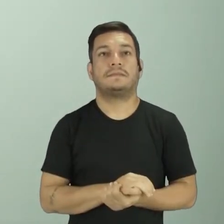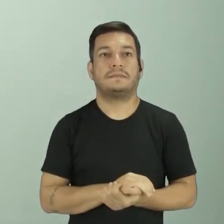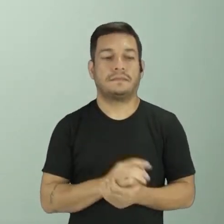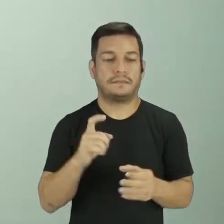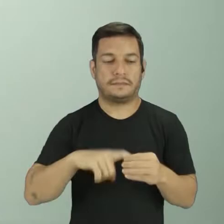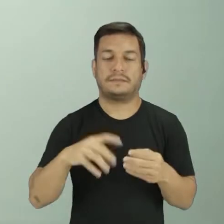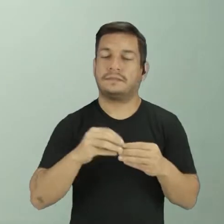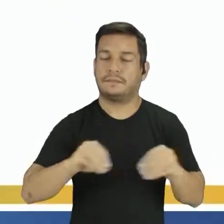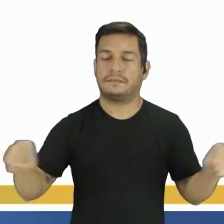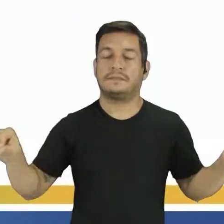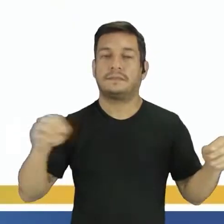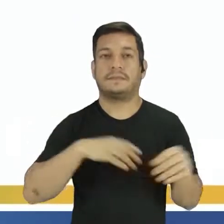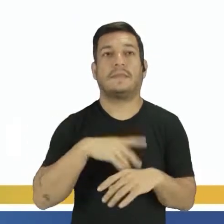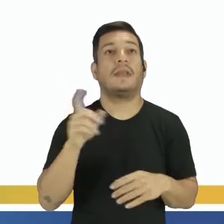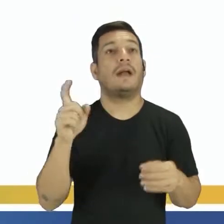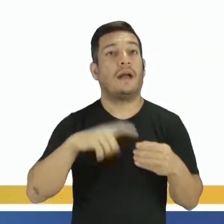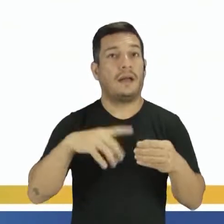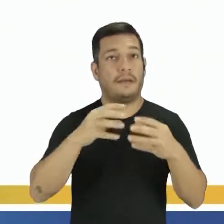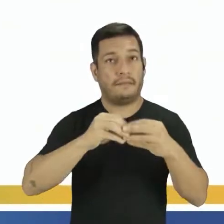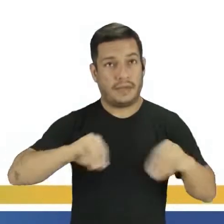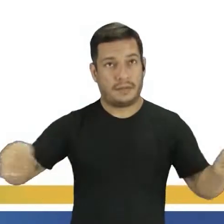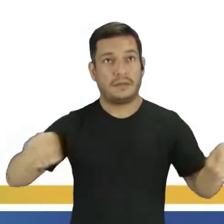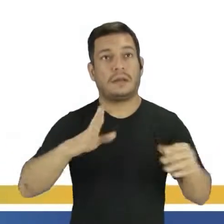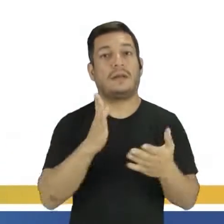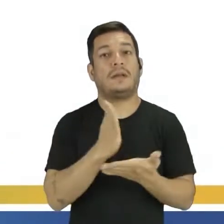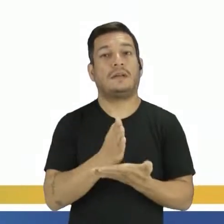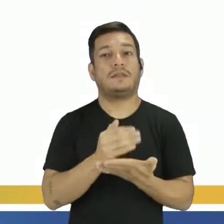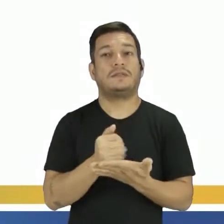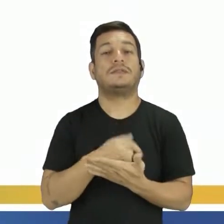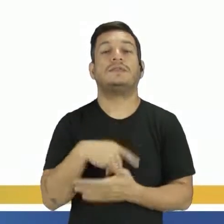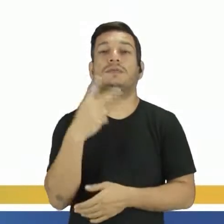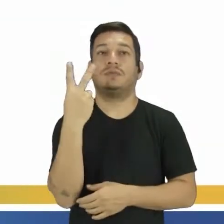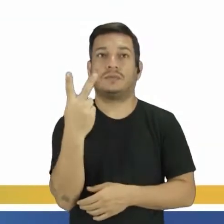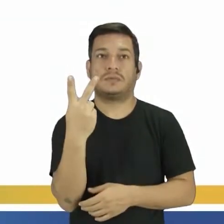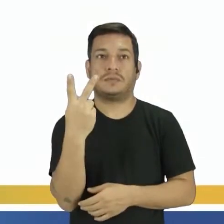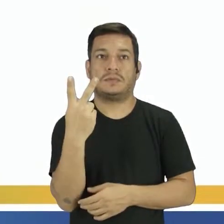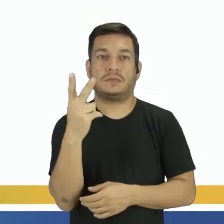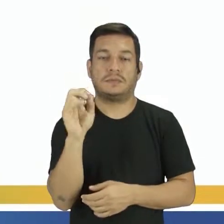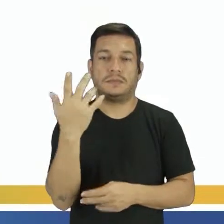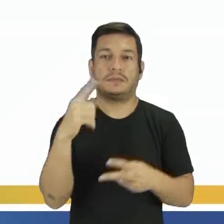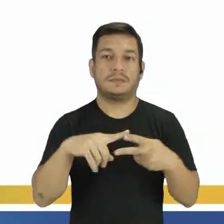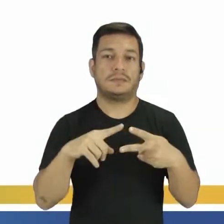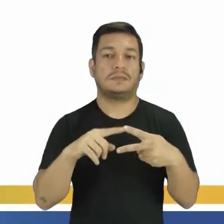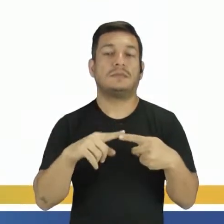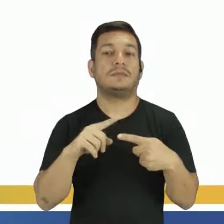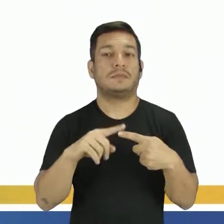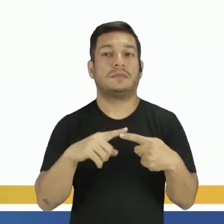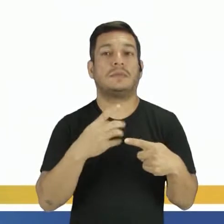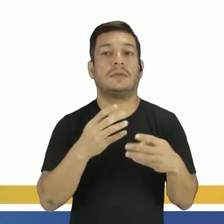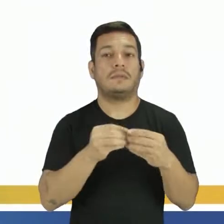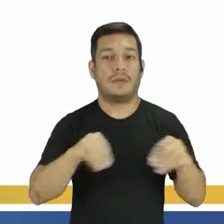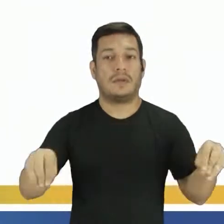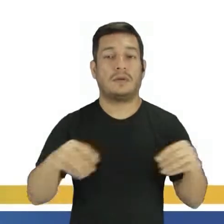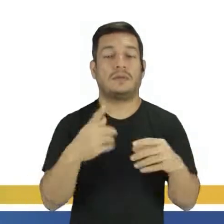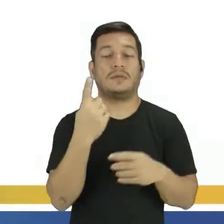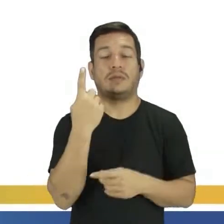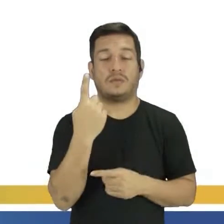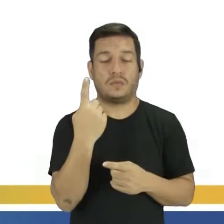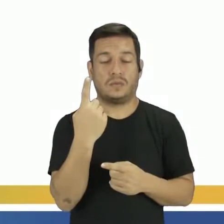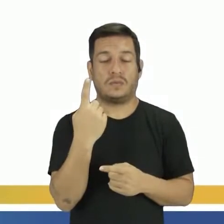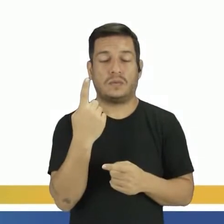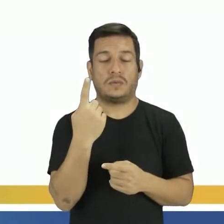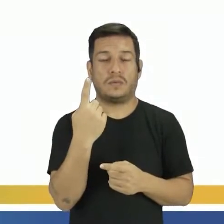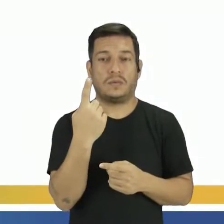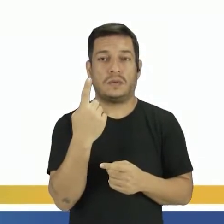tá? A meiose ela é dividida em 2 etapas. Então, nós temos a meiose 1, que é a